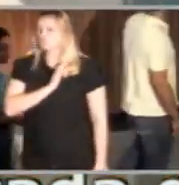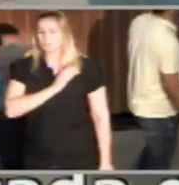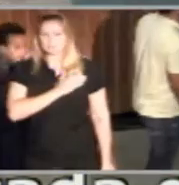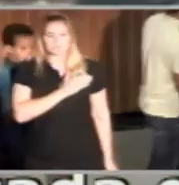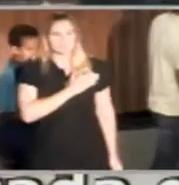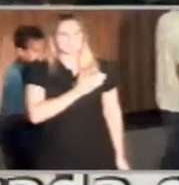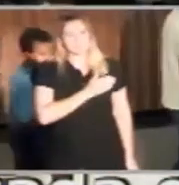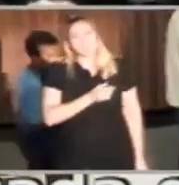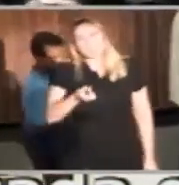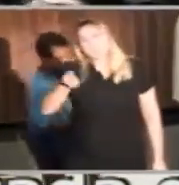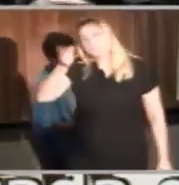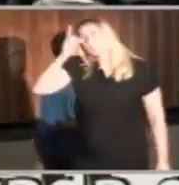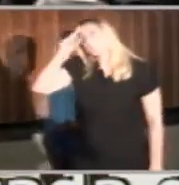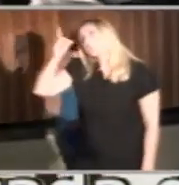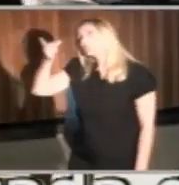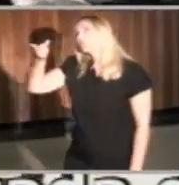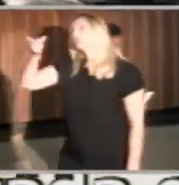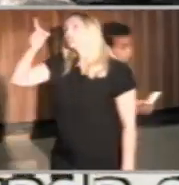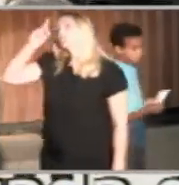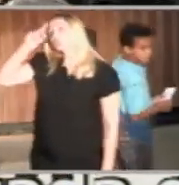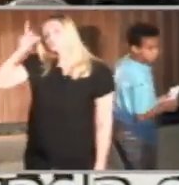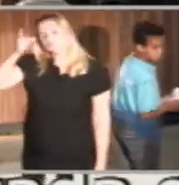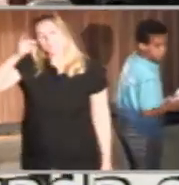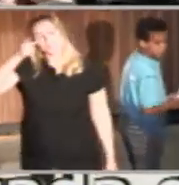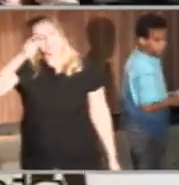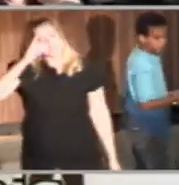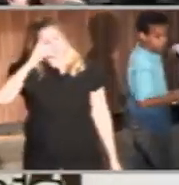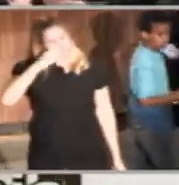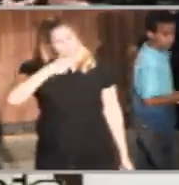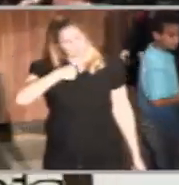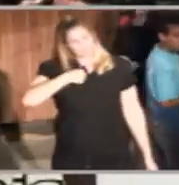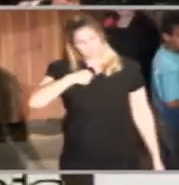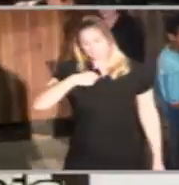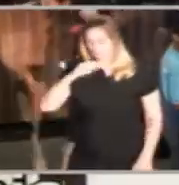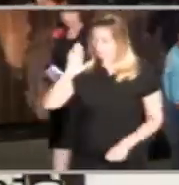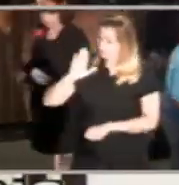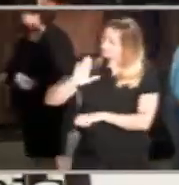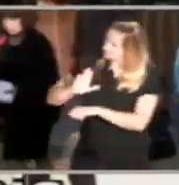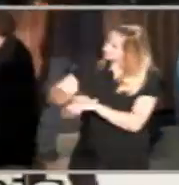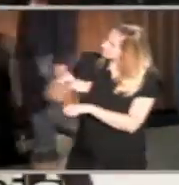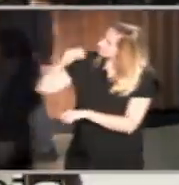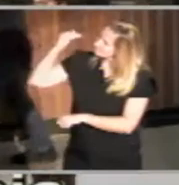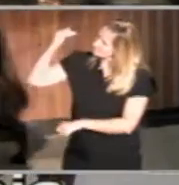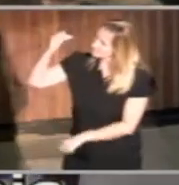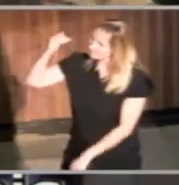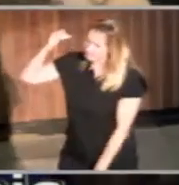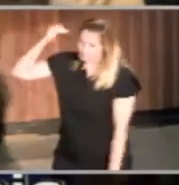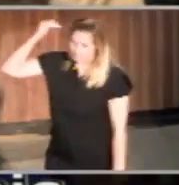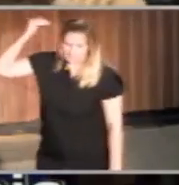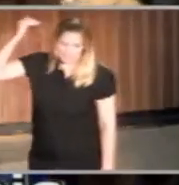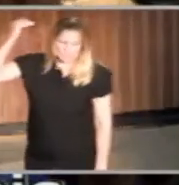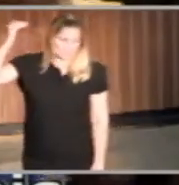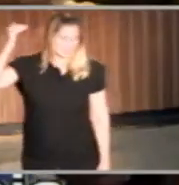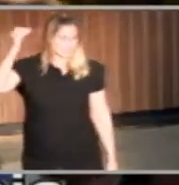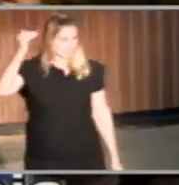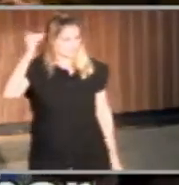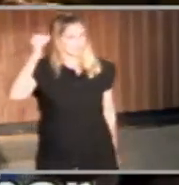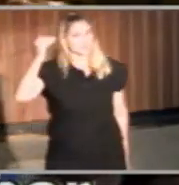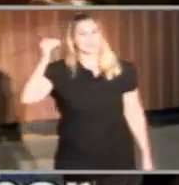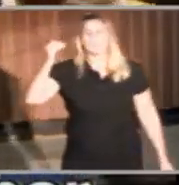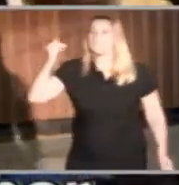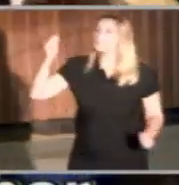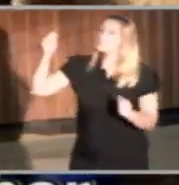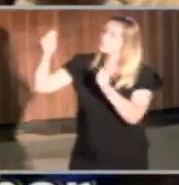mim, e que a cada dia eu queira mais e